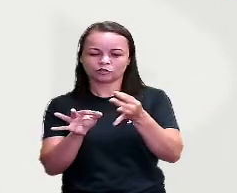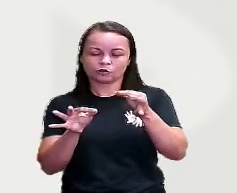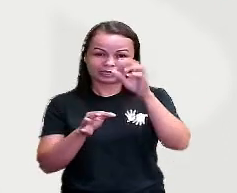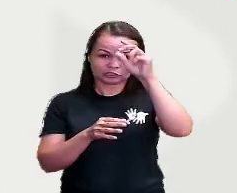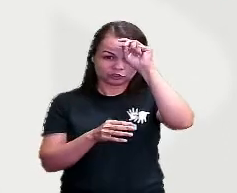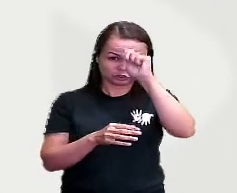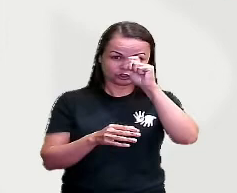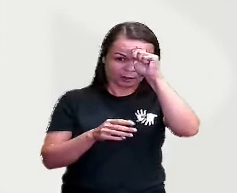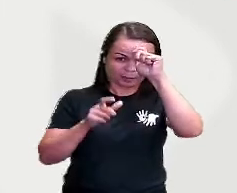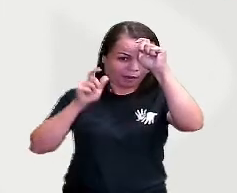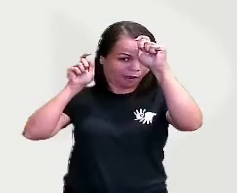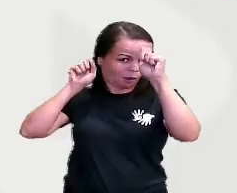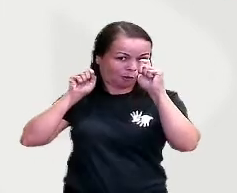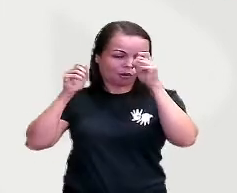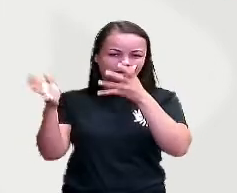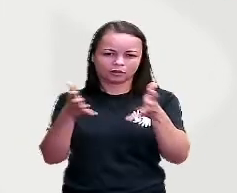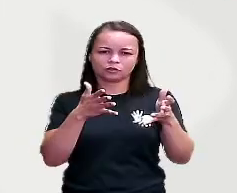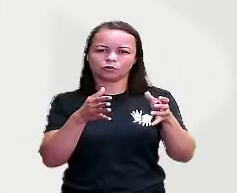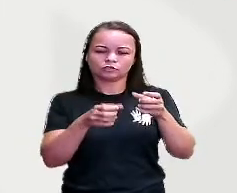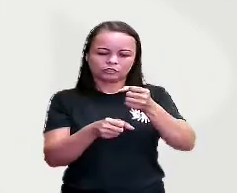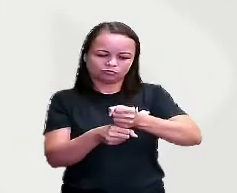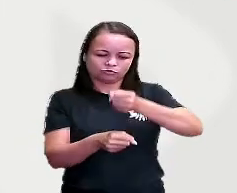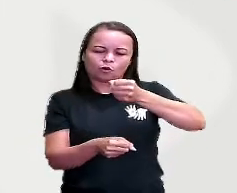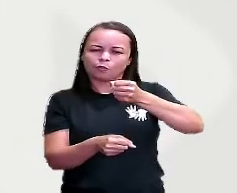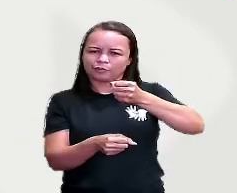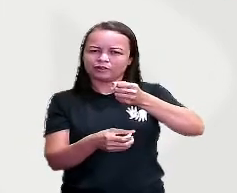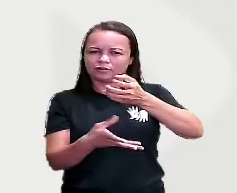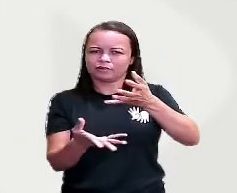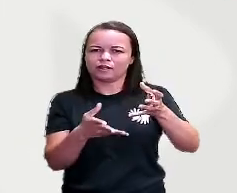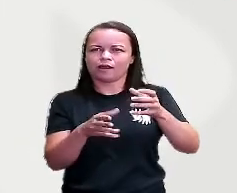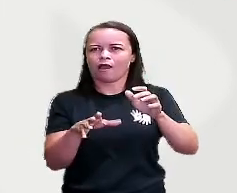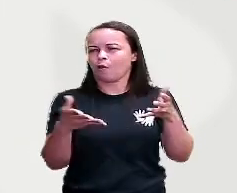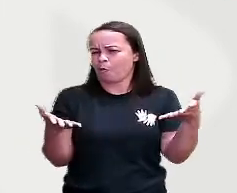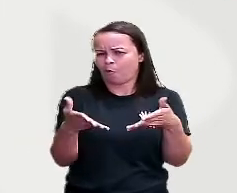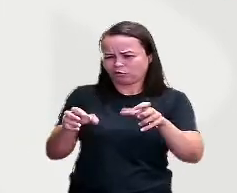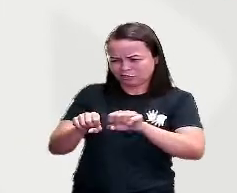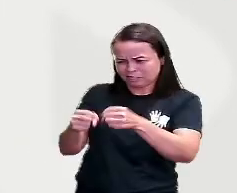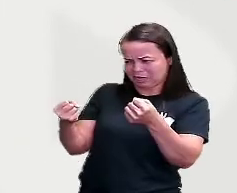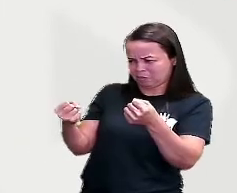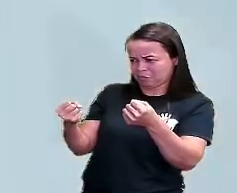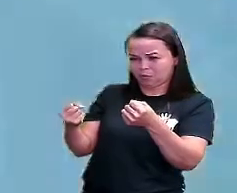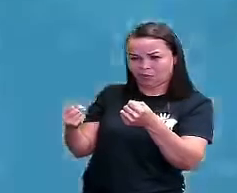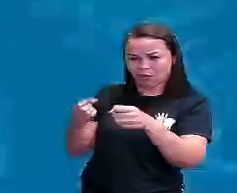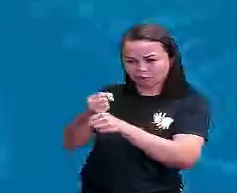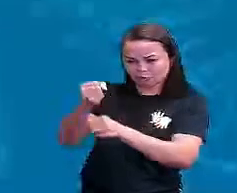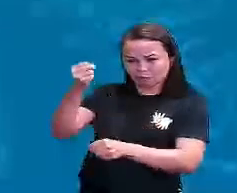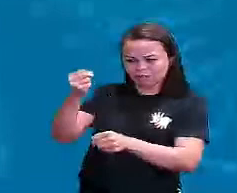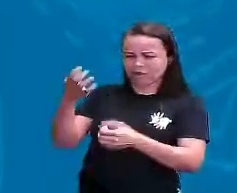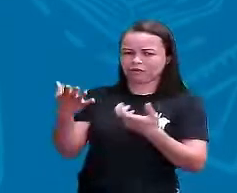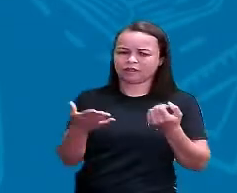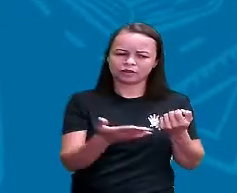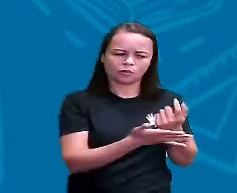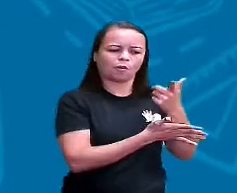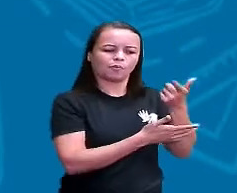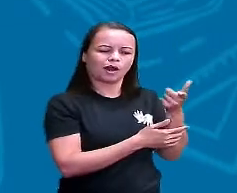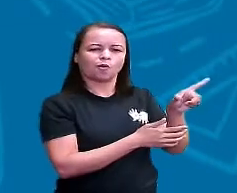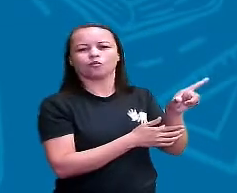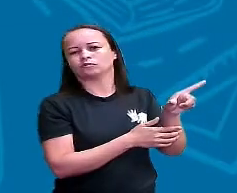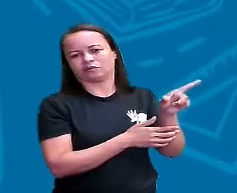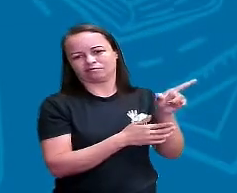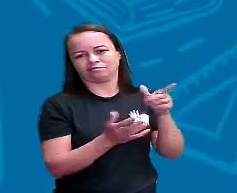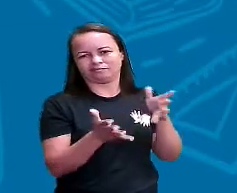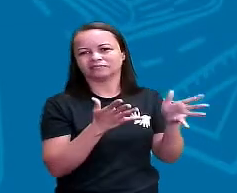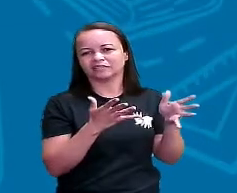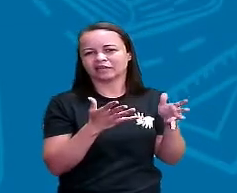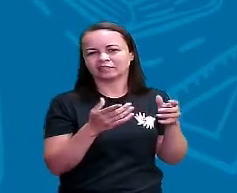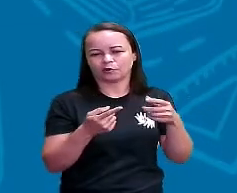né? Consertador de sombrinha. Hoje em dia quebrou a sombrinha, compra outra. Já vem praticamente para a gente